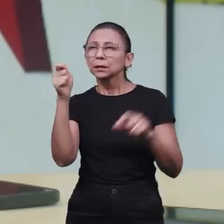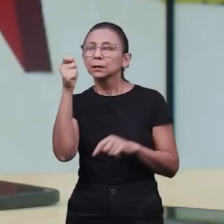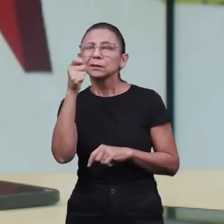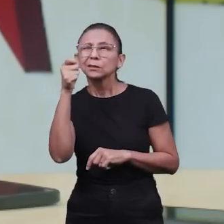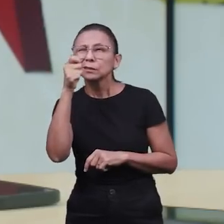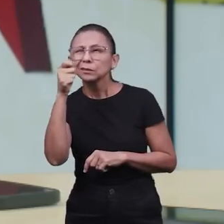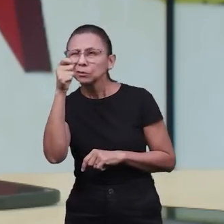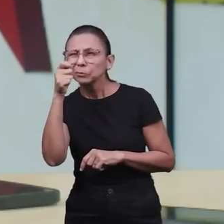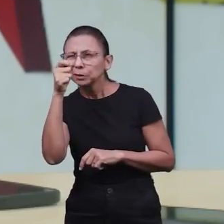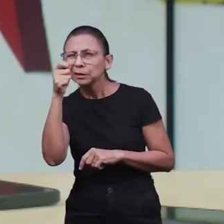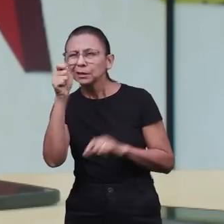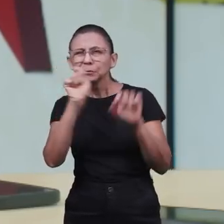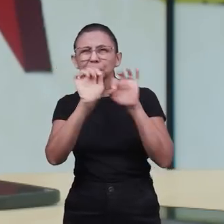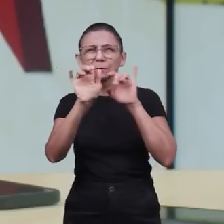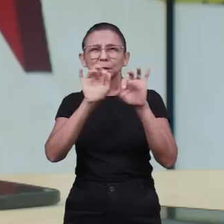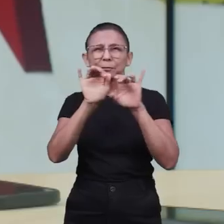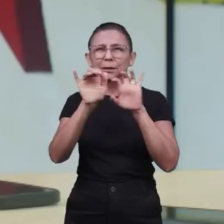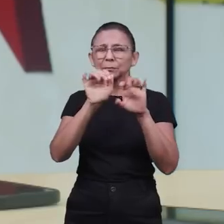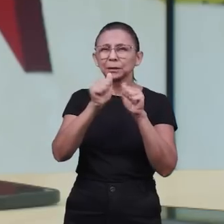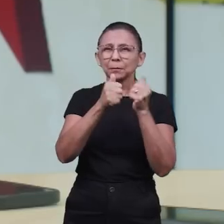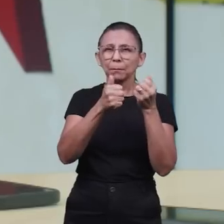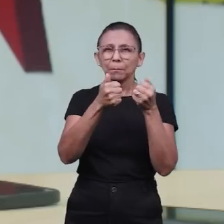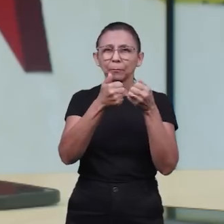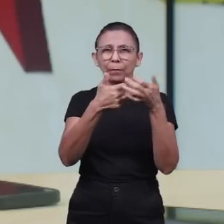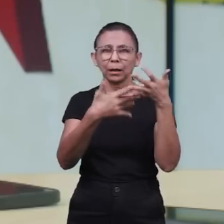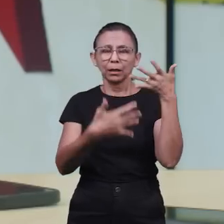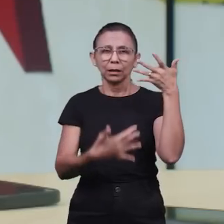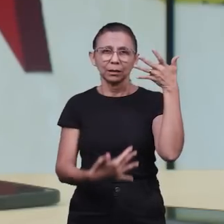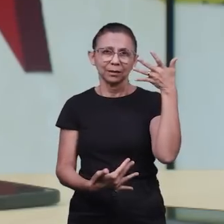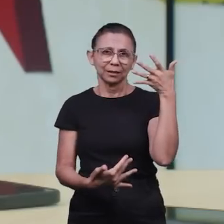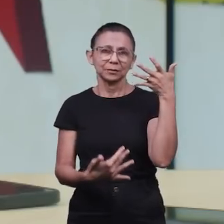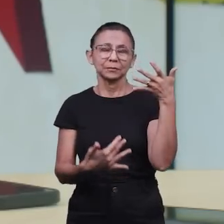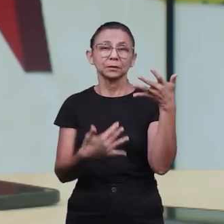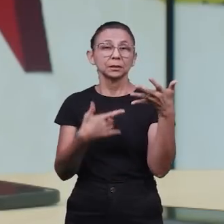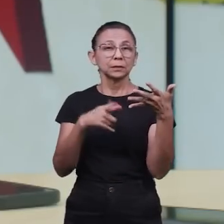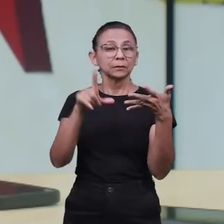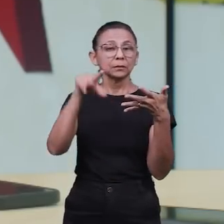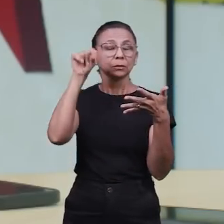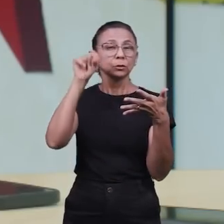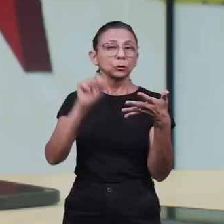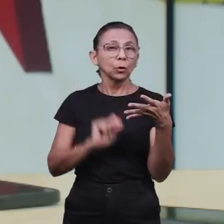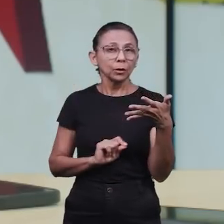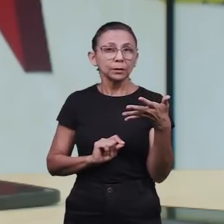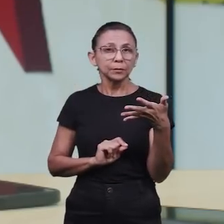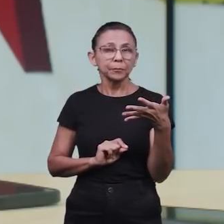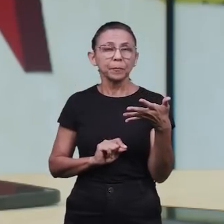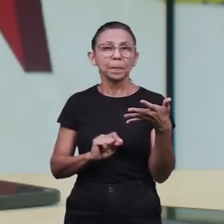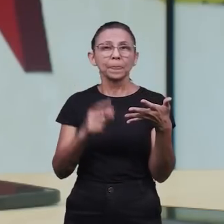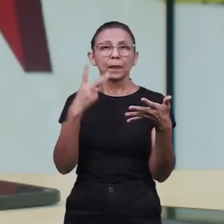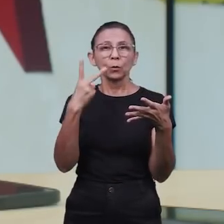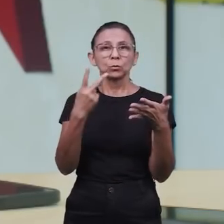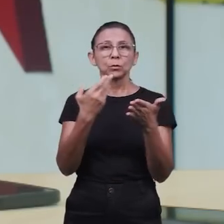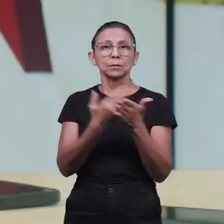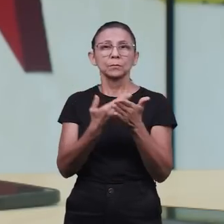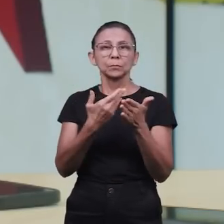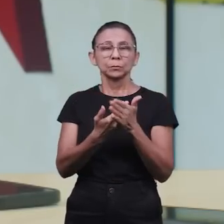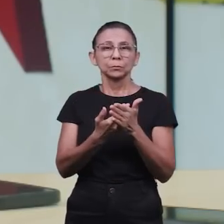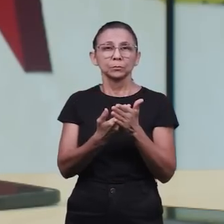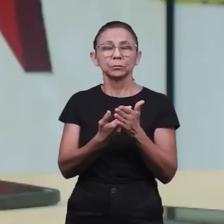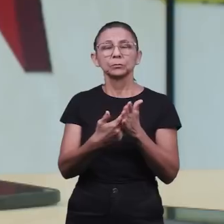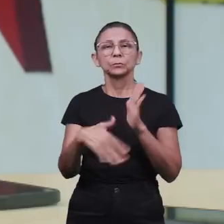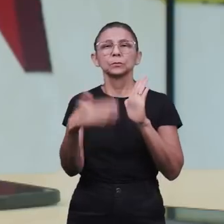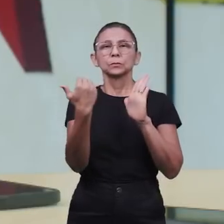Bíblicas, vai aparecer a relação, assista sobretudo as 2 edições anteriores e ali você vai entender